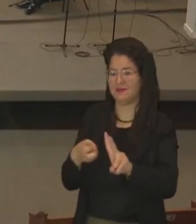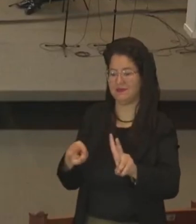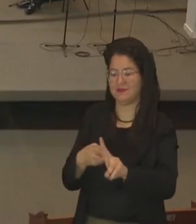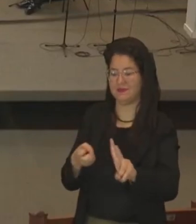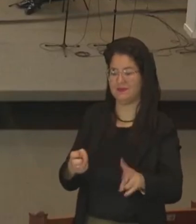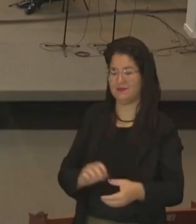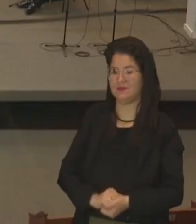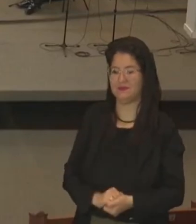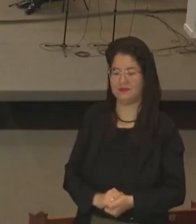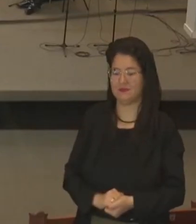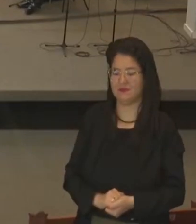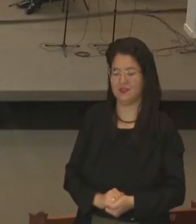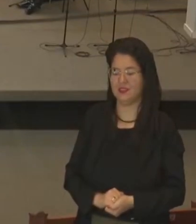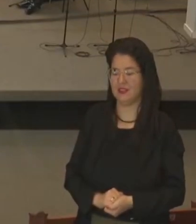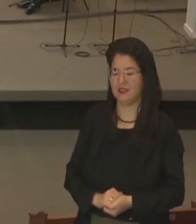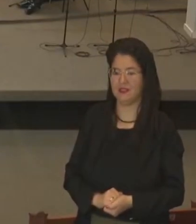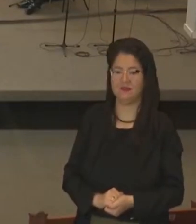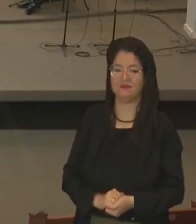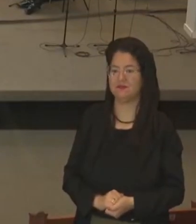Então assim, ó.